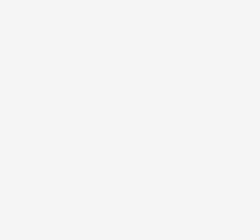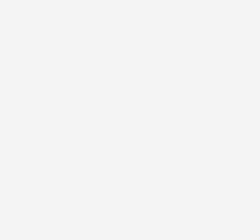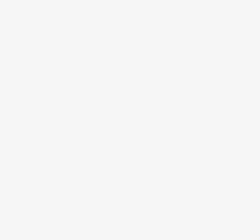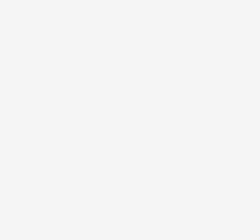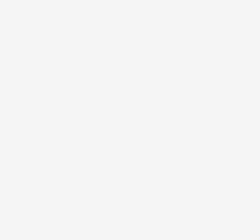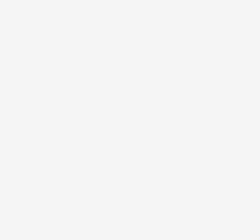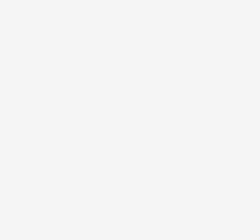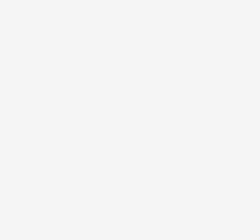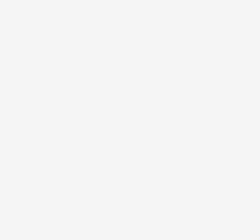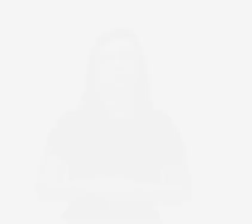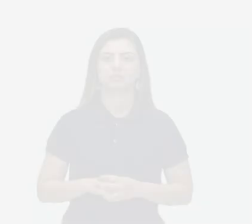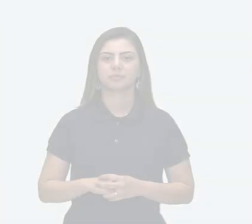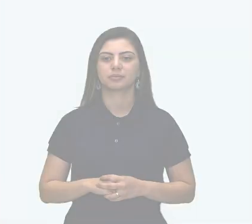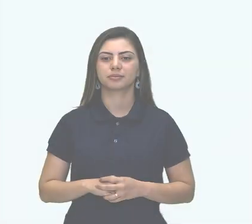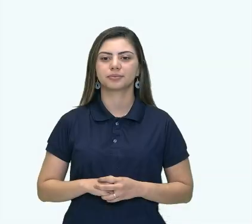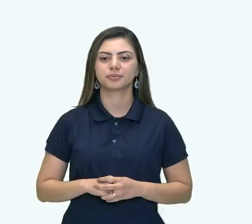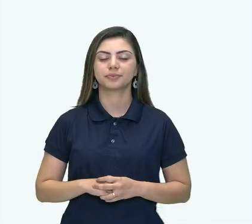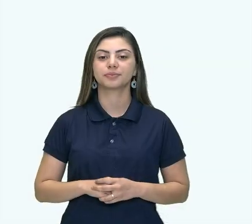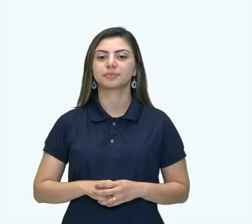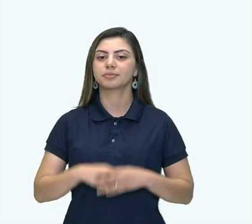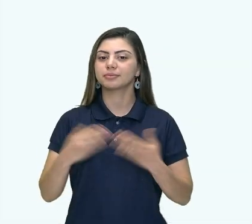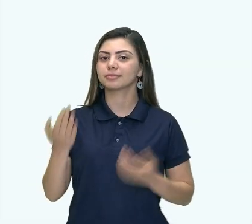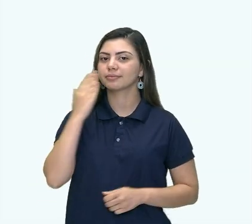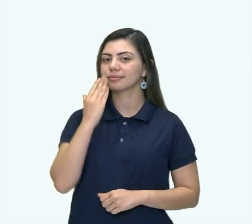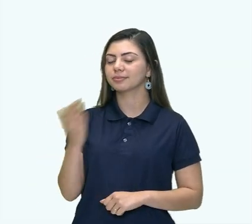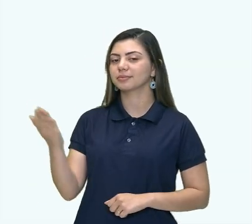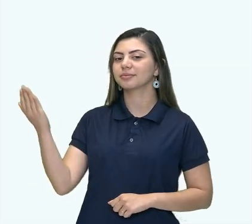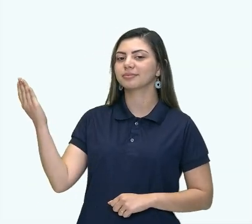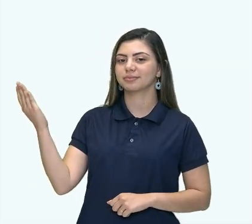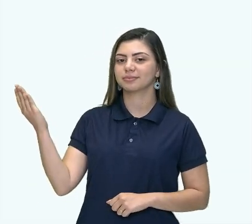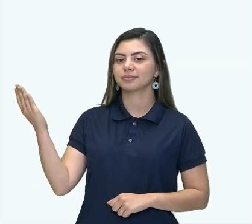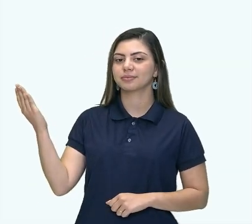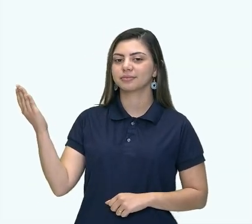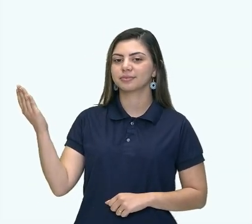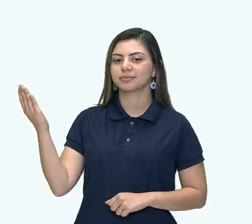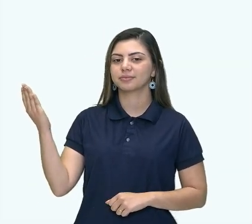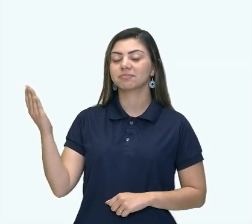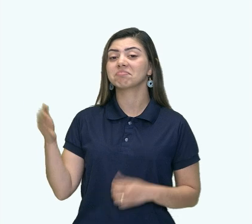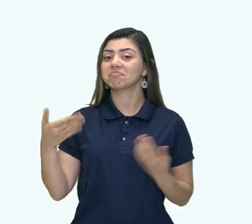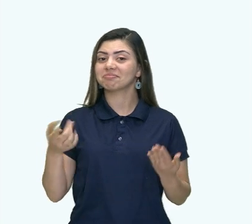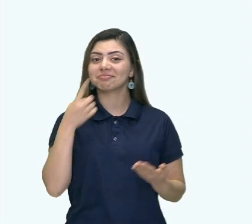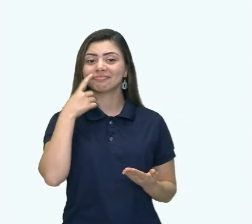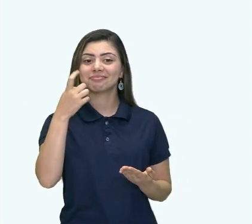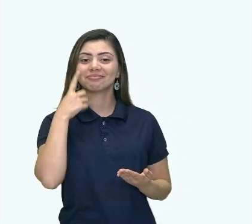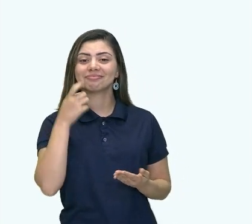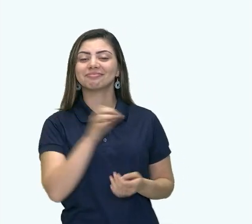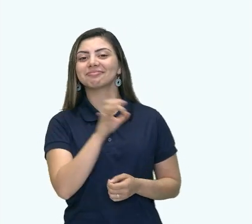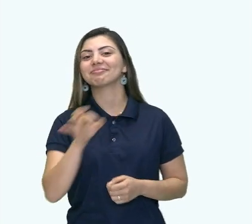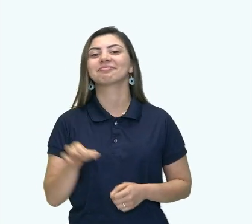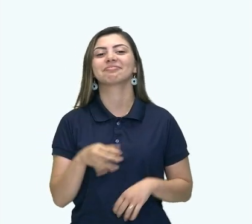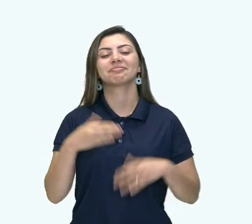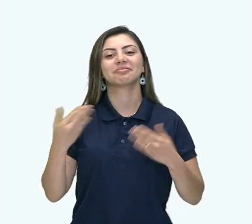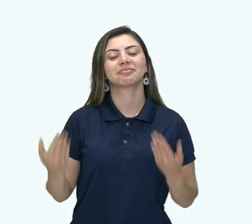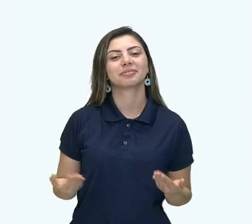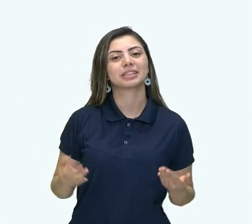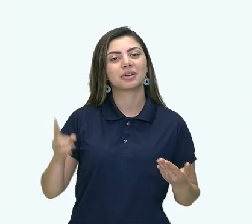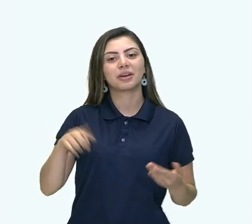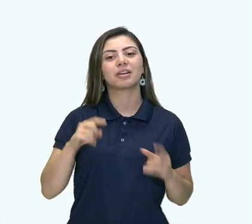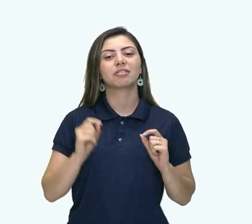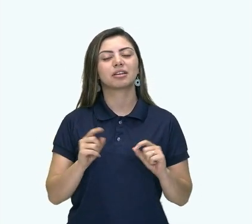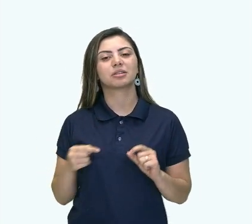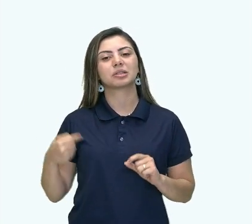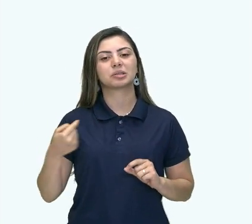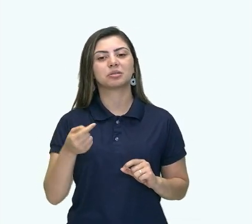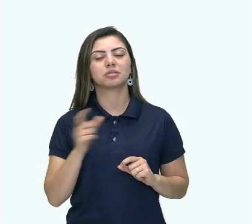ter, rara, terra, terrará, terra. Bem interessante, né? Parece assim alguma coisa que a gente faz de